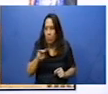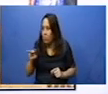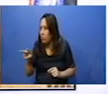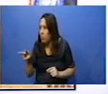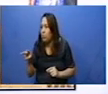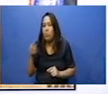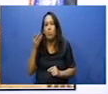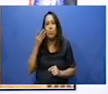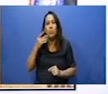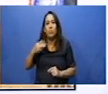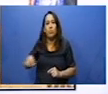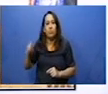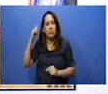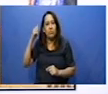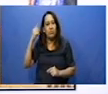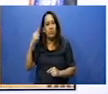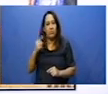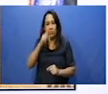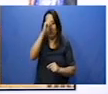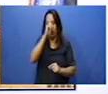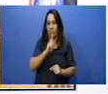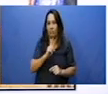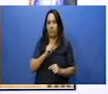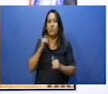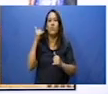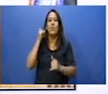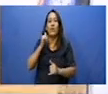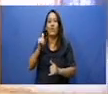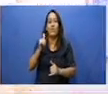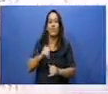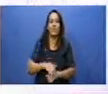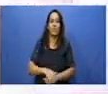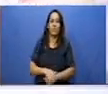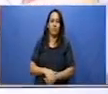de caixinhos dourados para entrar em contato.